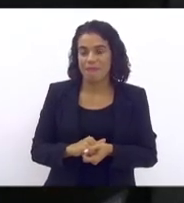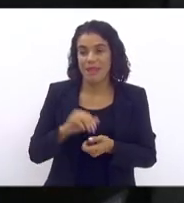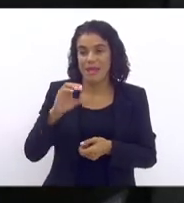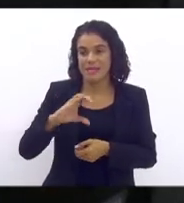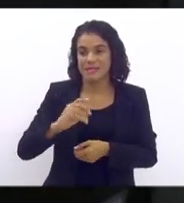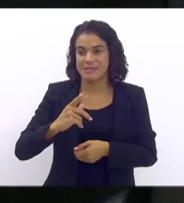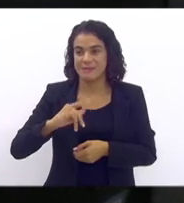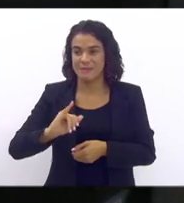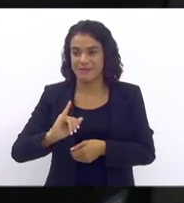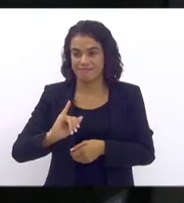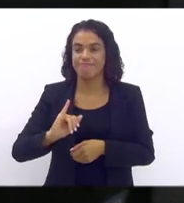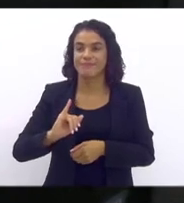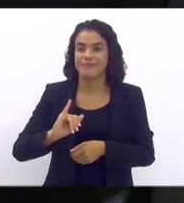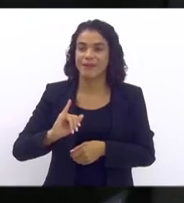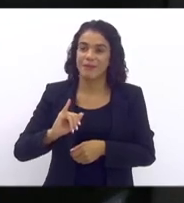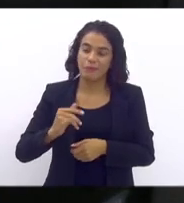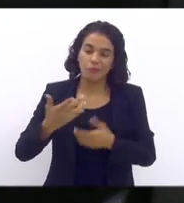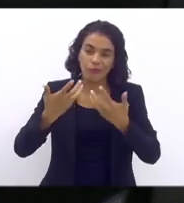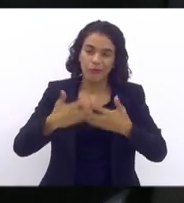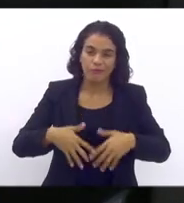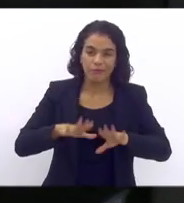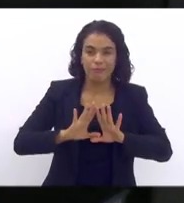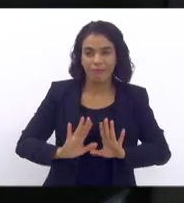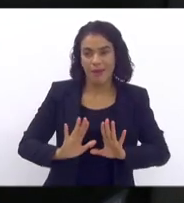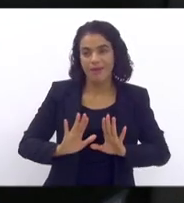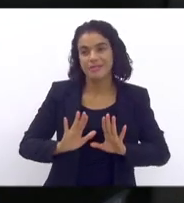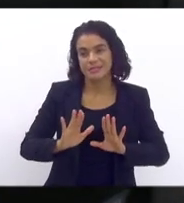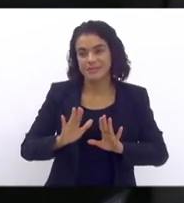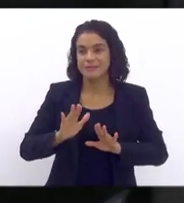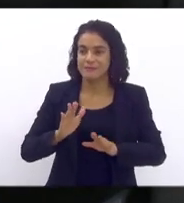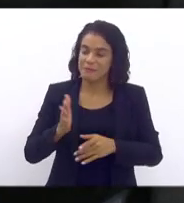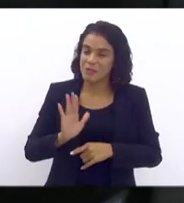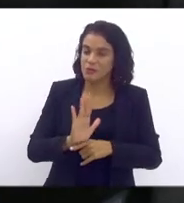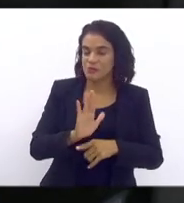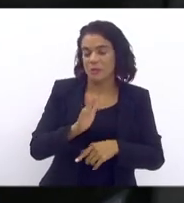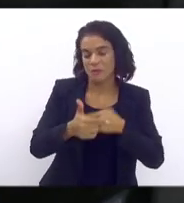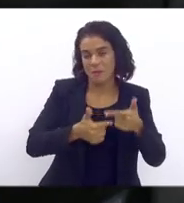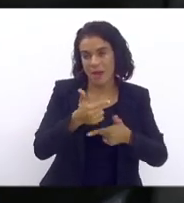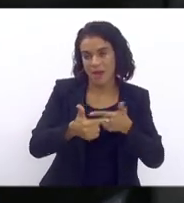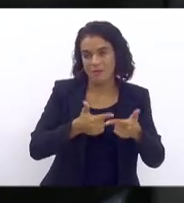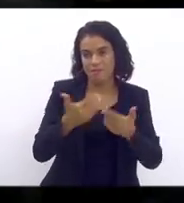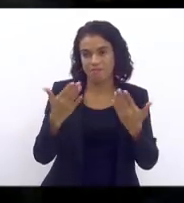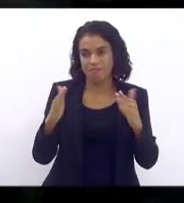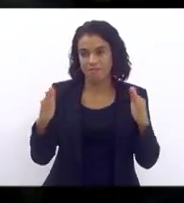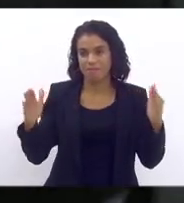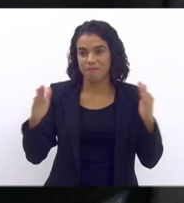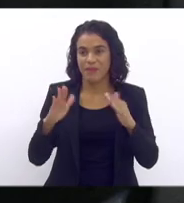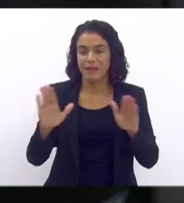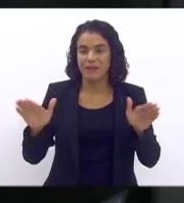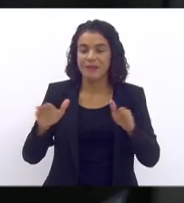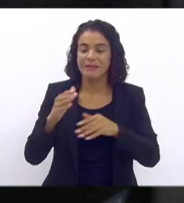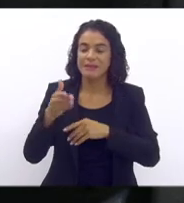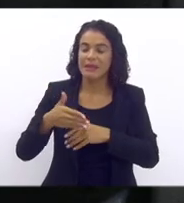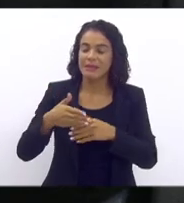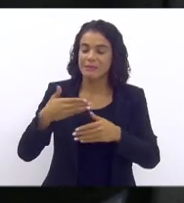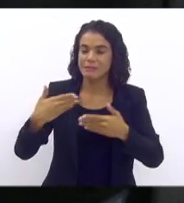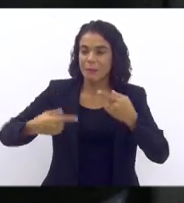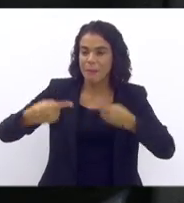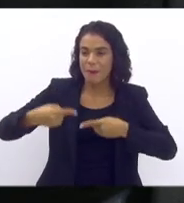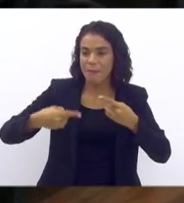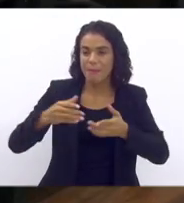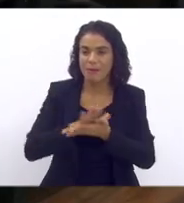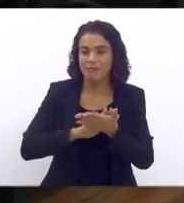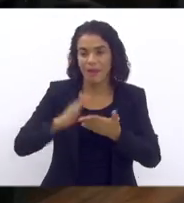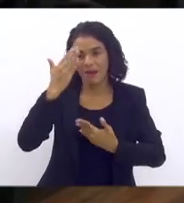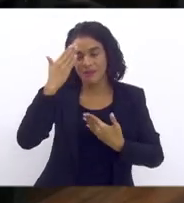tá querendo retirar as embarcações não tá funcionando mas você prestado um grande serviço pro estado Parabéns de vocês também muito obrigado então nada mais a venda tratar gostaria de agradecer a